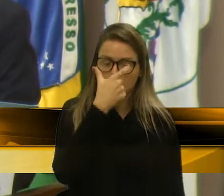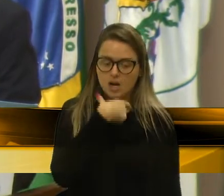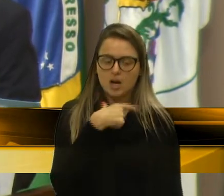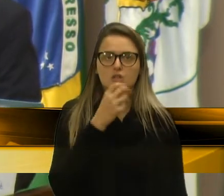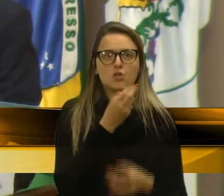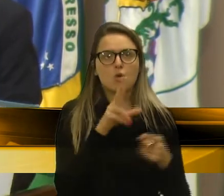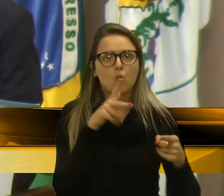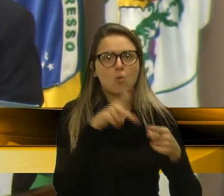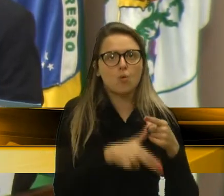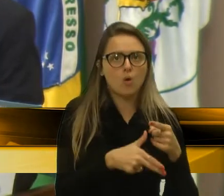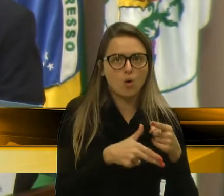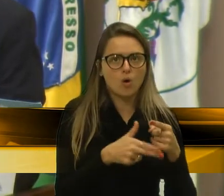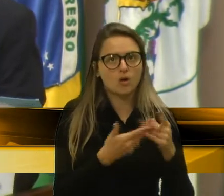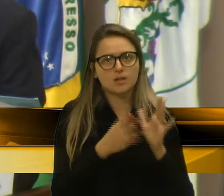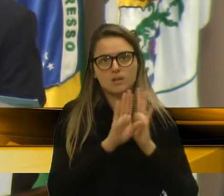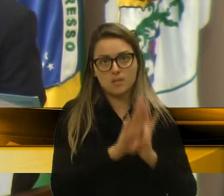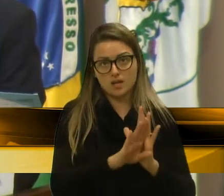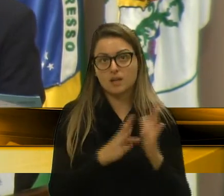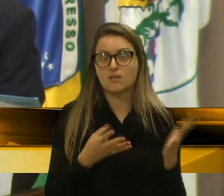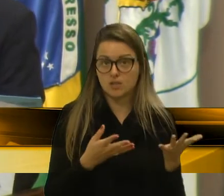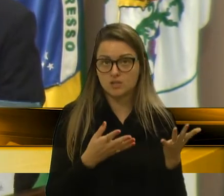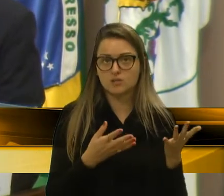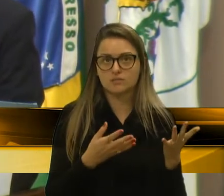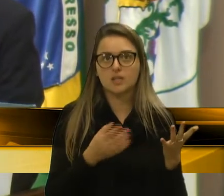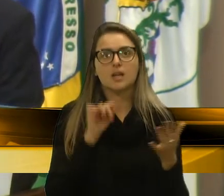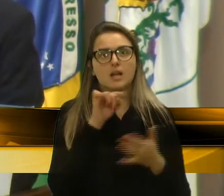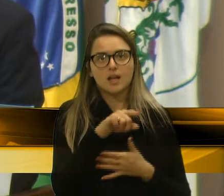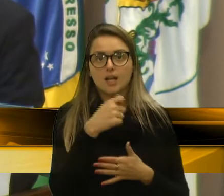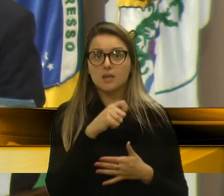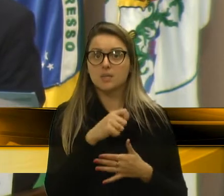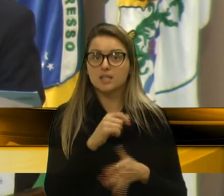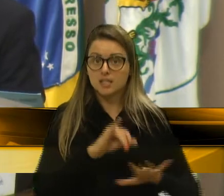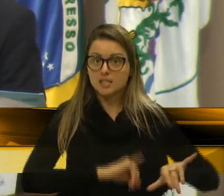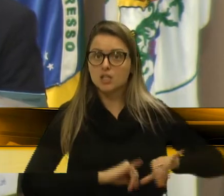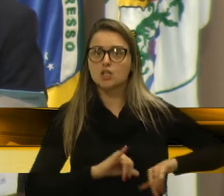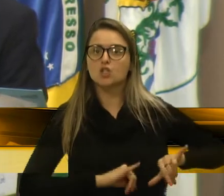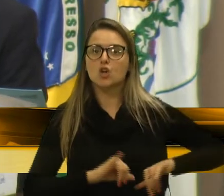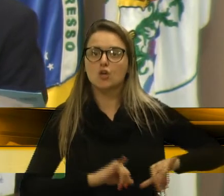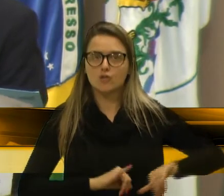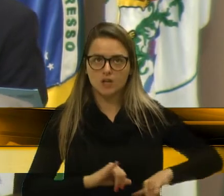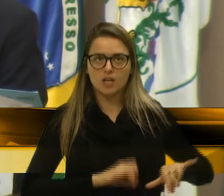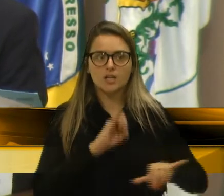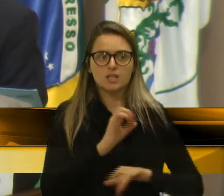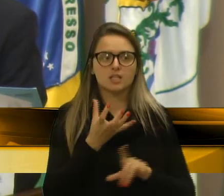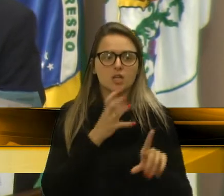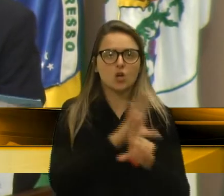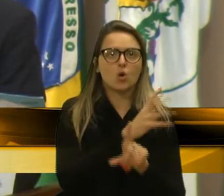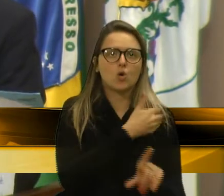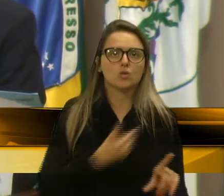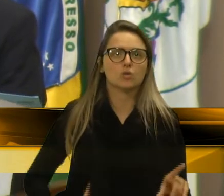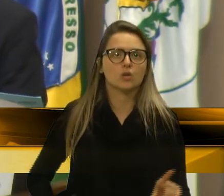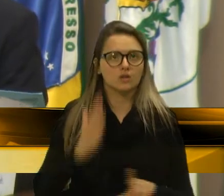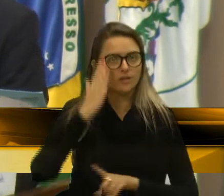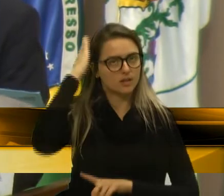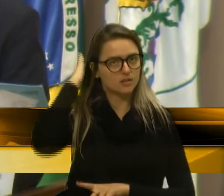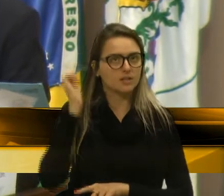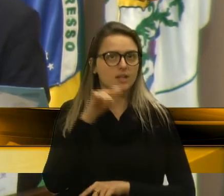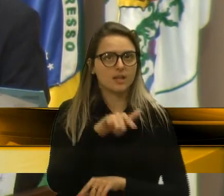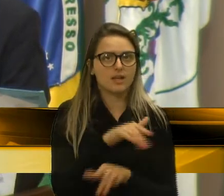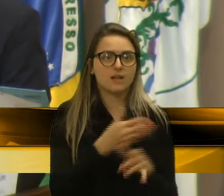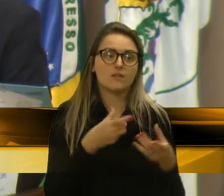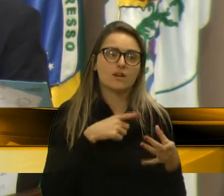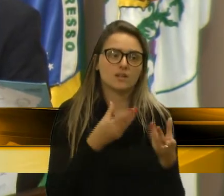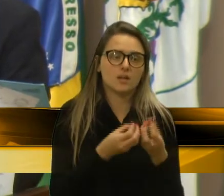corta em qualquer benfeitoria, sei lá, ele tem que sentir na pele que se ele fica contra o governo, ele vai acabar se